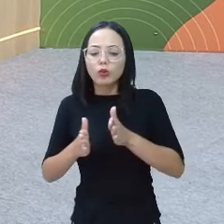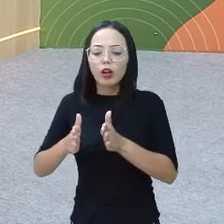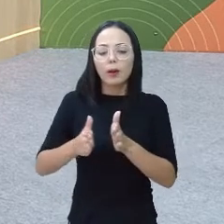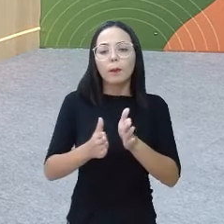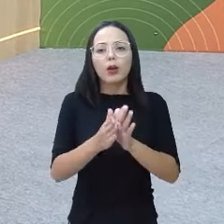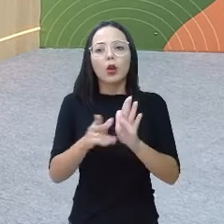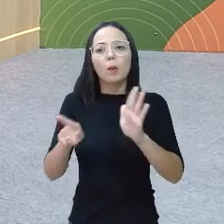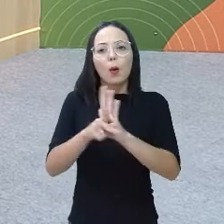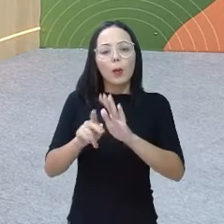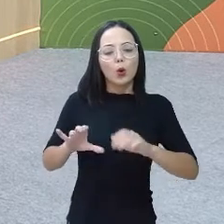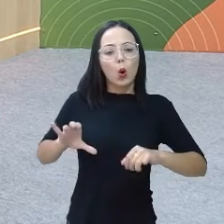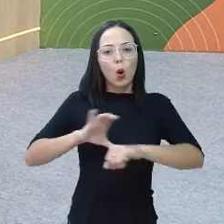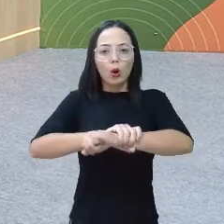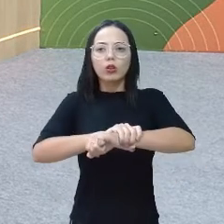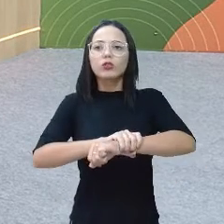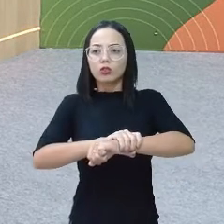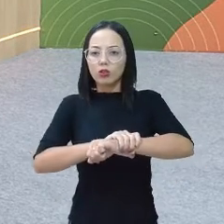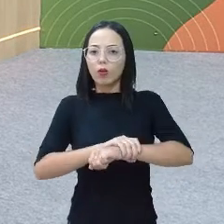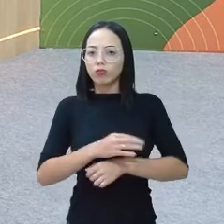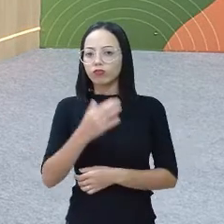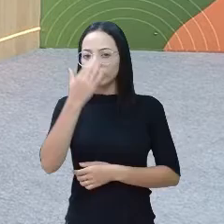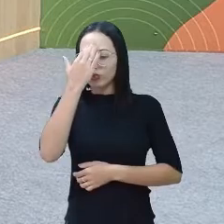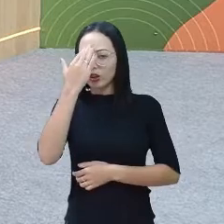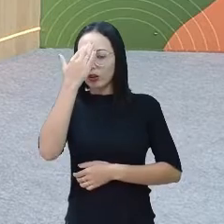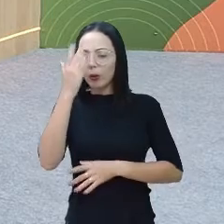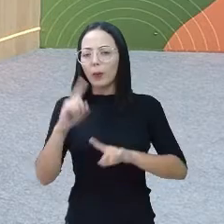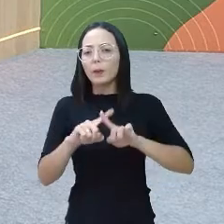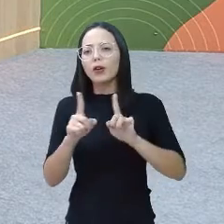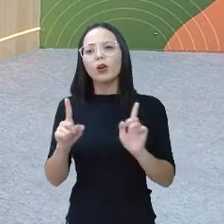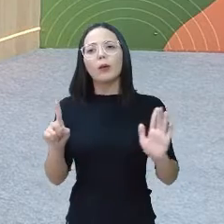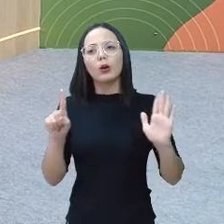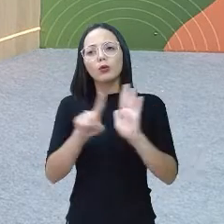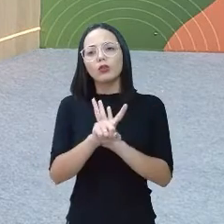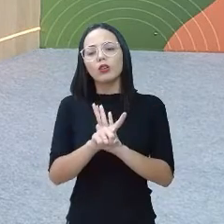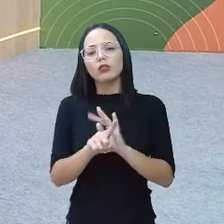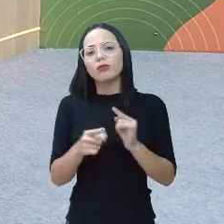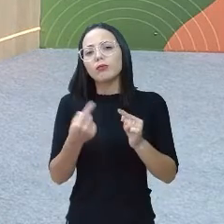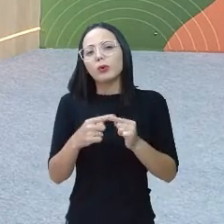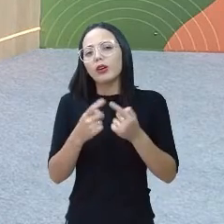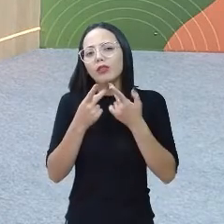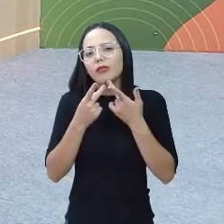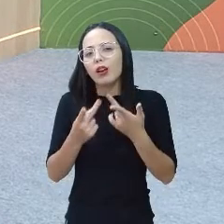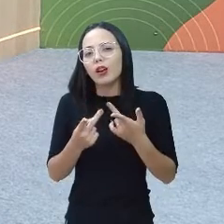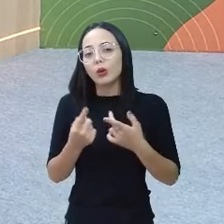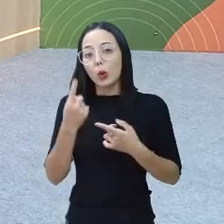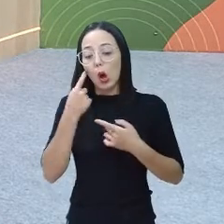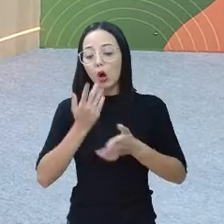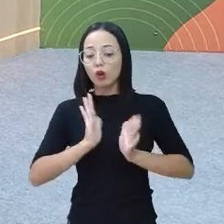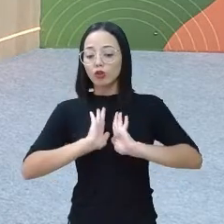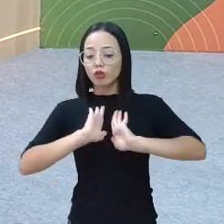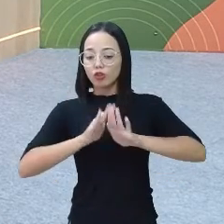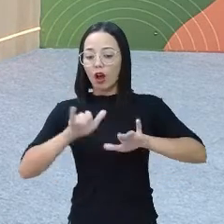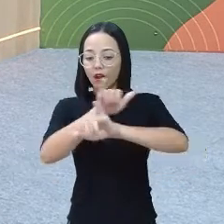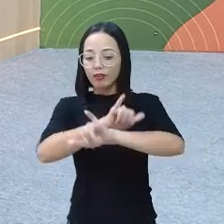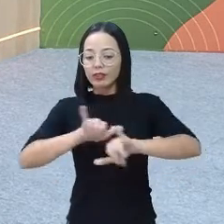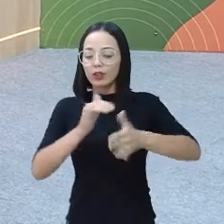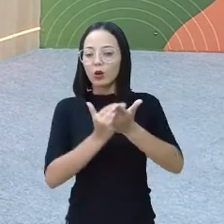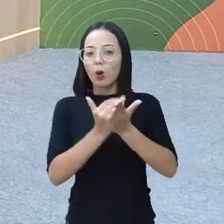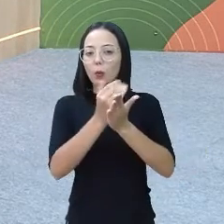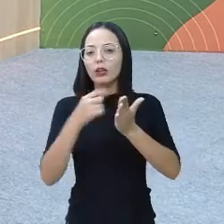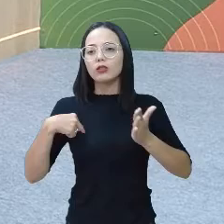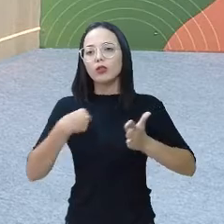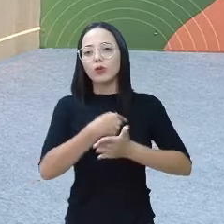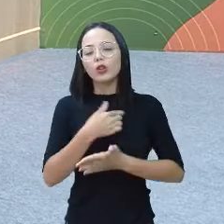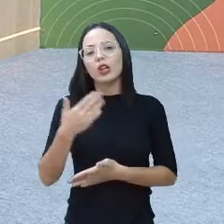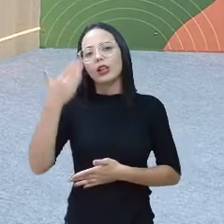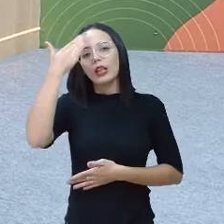de colonização, ok? E por que a gente está falando isso? Porque, como eu anunciei no início da aula, nós vamos tentar